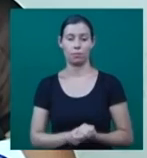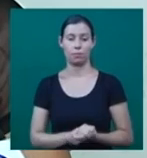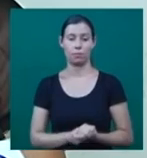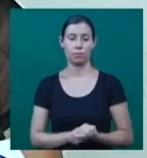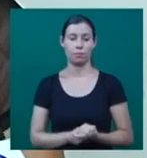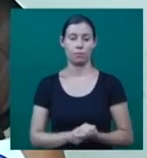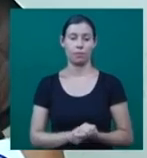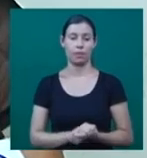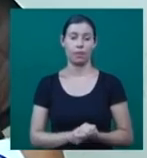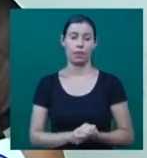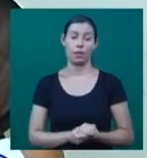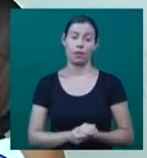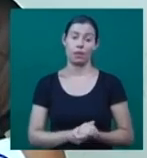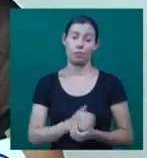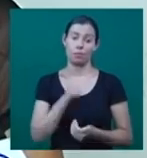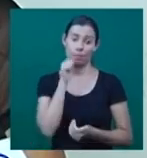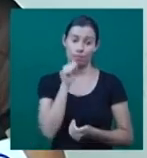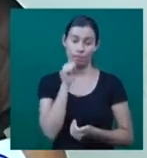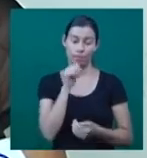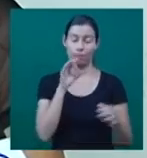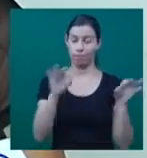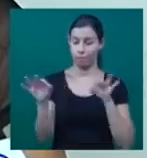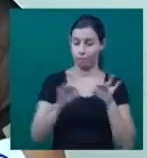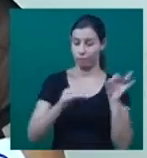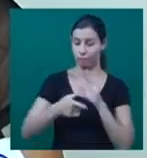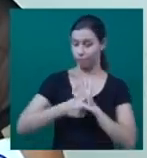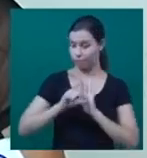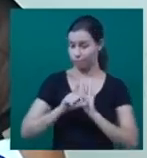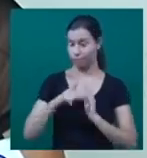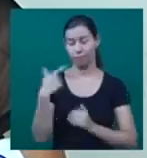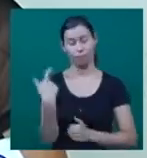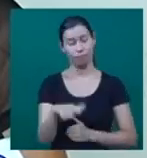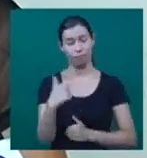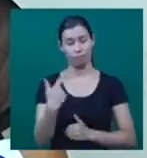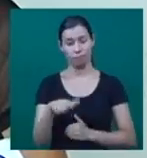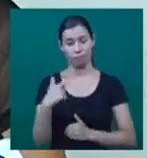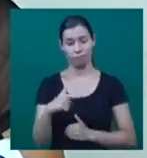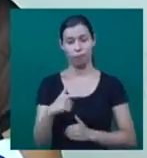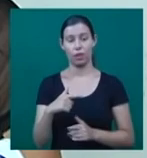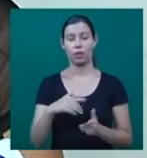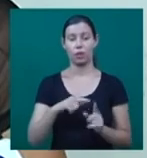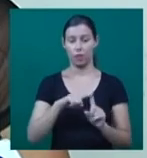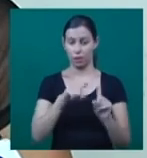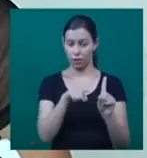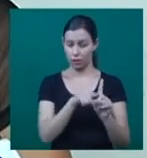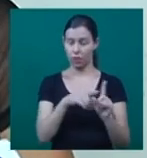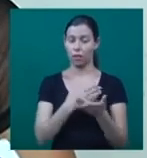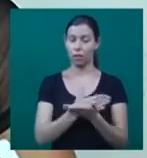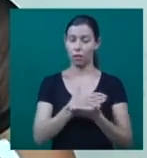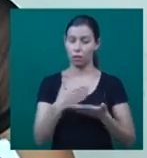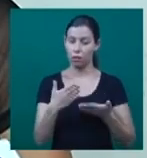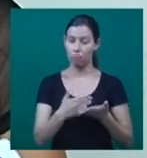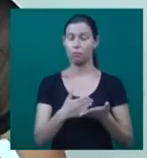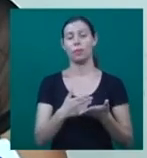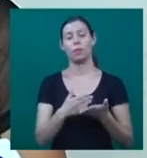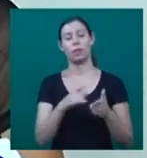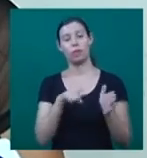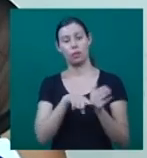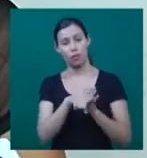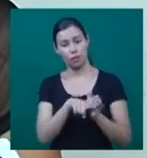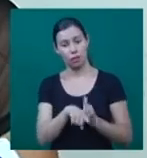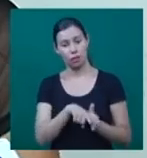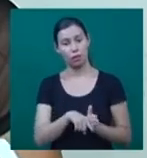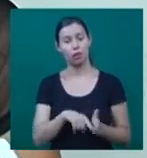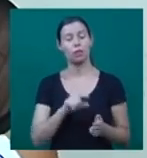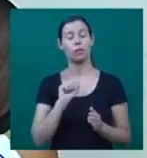a maioria das mulheres, infelizmente, não programa. Então, aí a gente inicia o pré-natal, faz o acolhimento, faz todos os exames, mas a gente tem